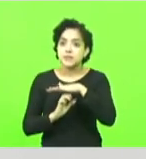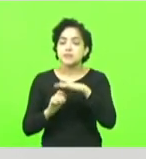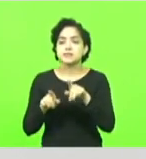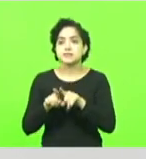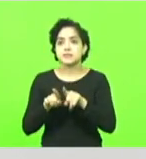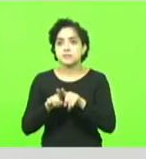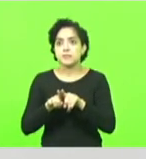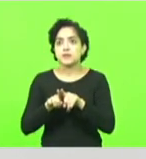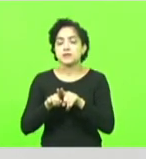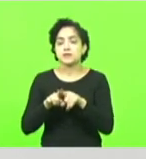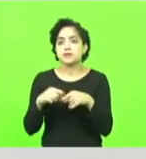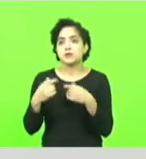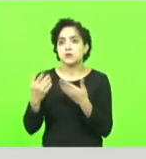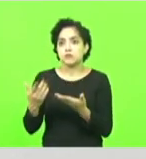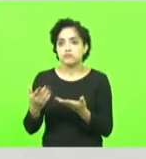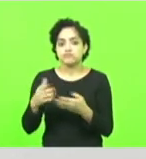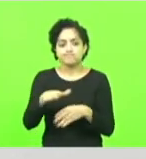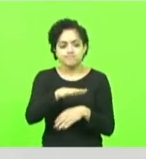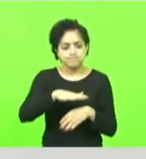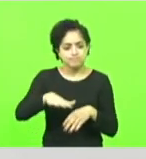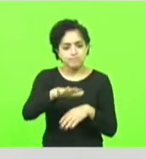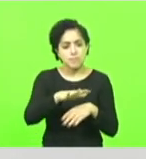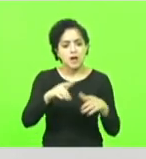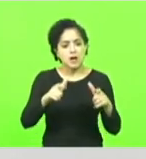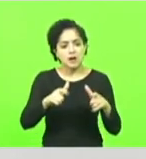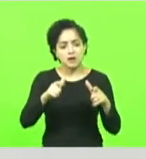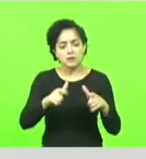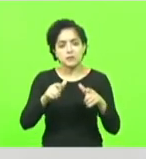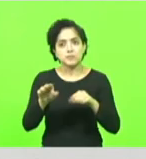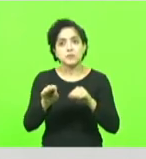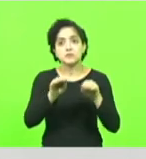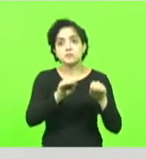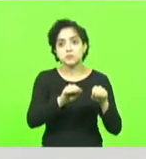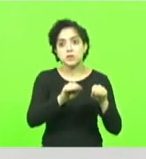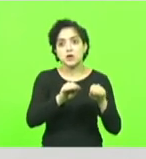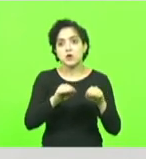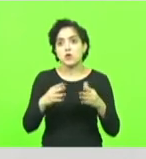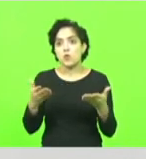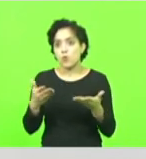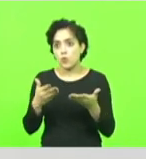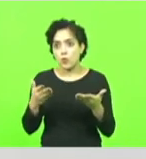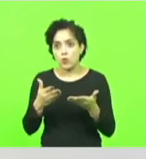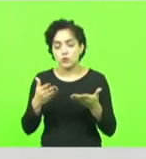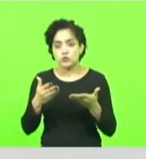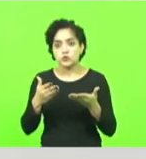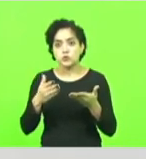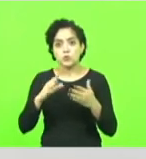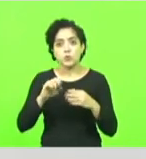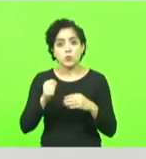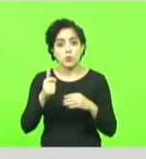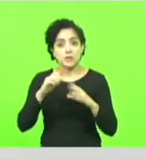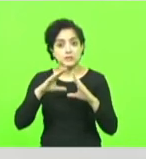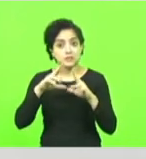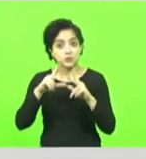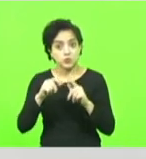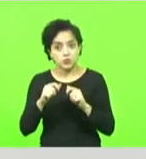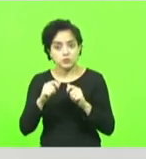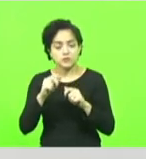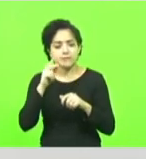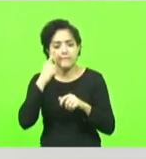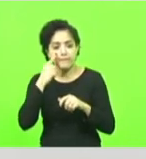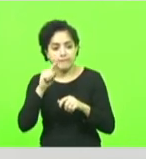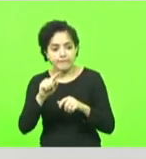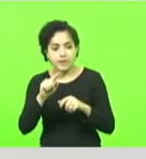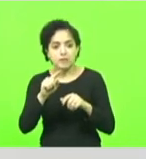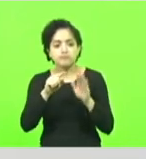quando vão procurar alguma área para se estabelecer, hoje todas as empresas, quase 100% delas, olham os dados